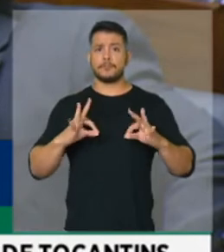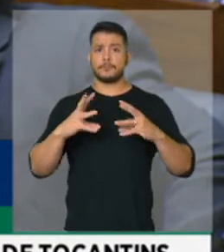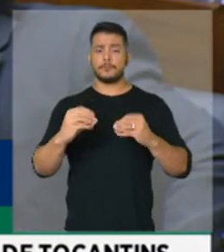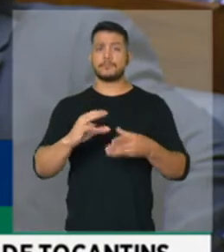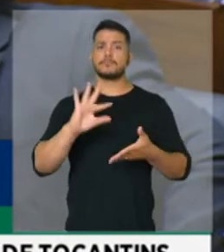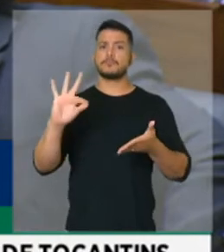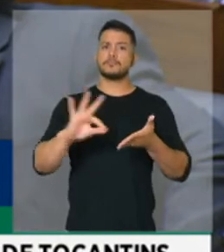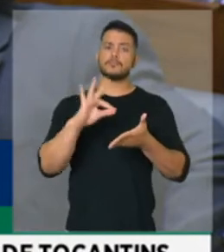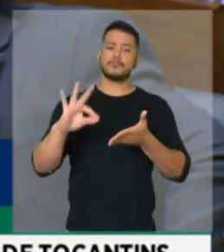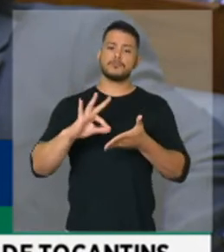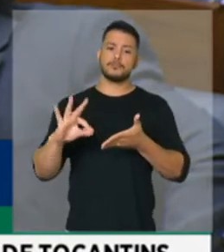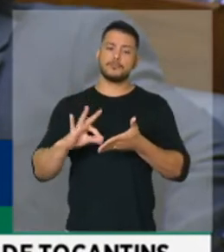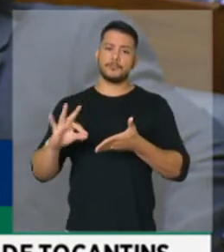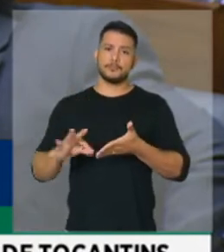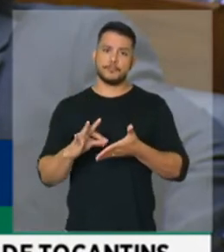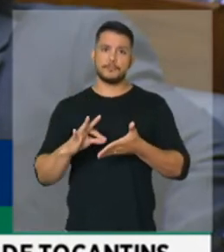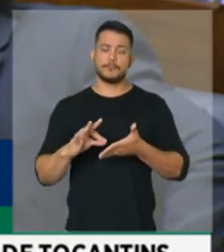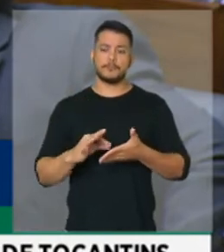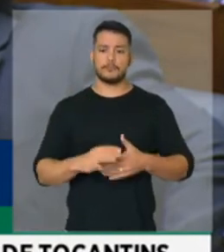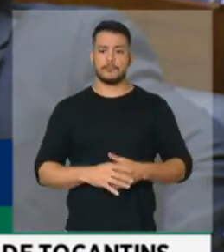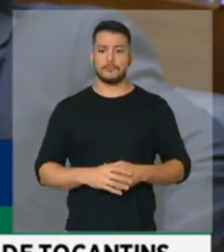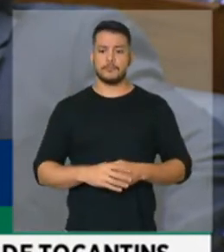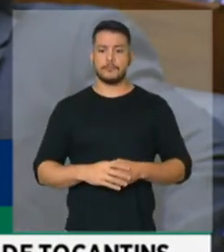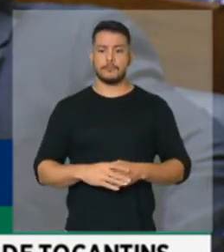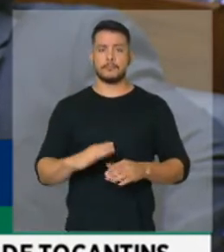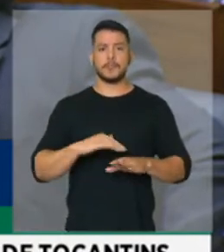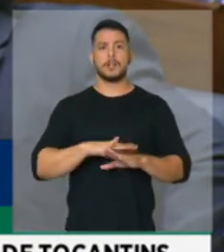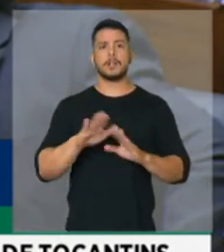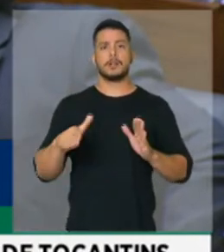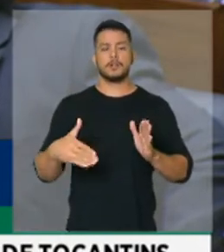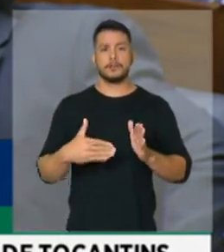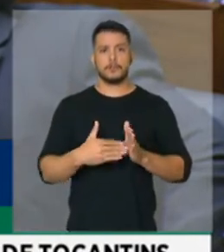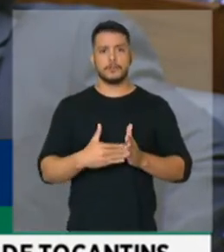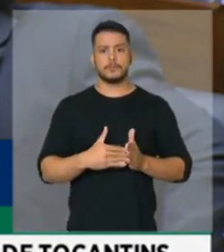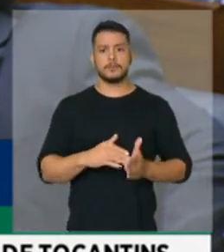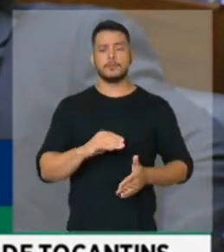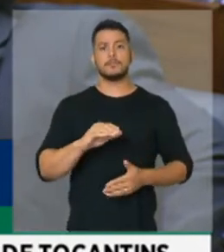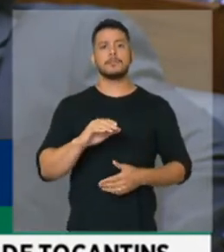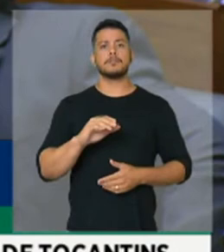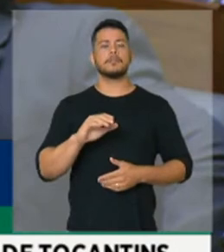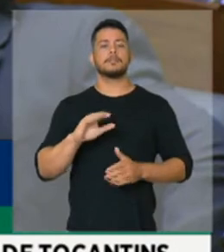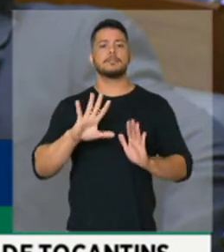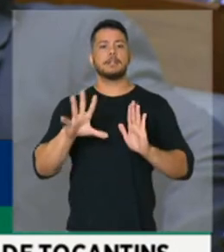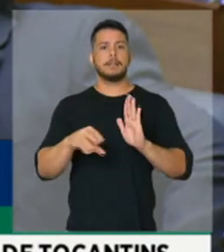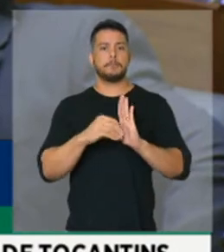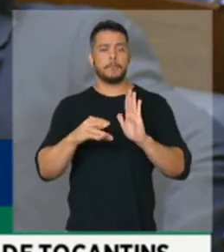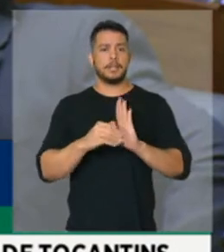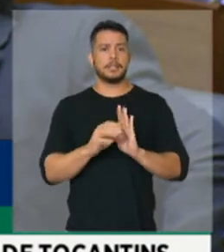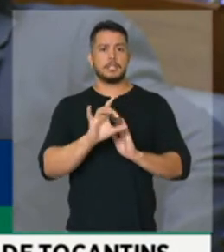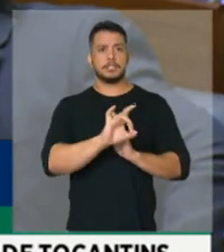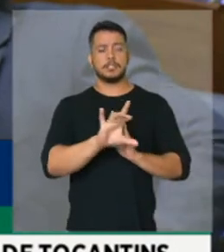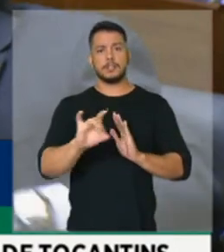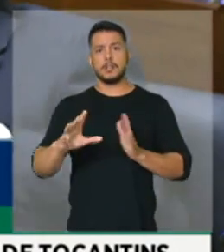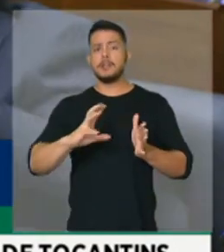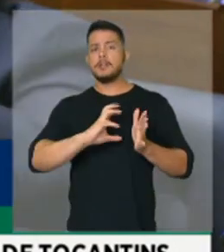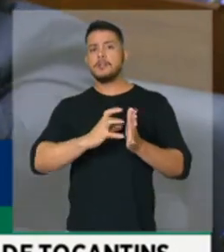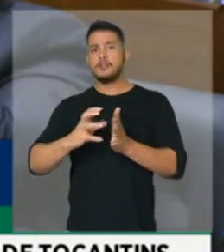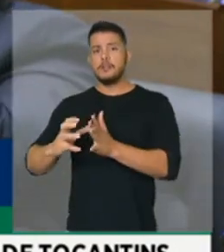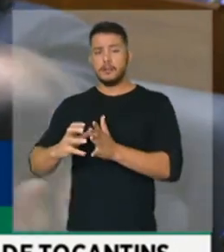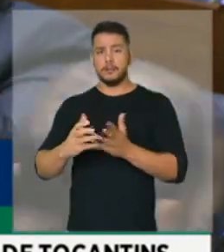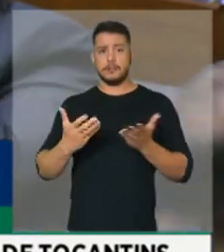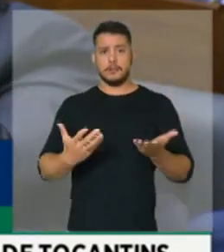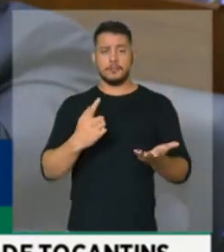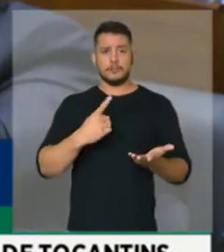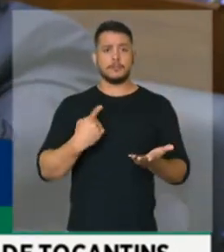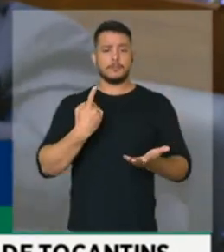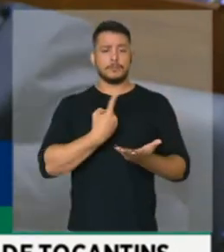os deputados assinem todas as emendas, as 3 emendas de cada bancada, para que nós possamos cumprir o prazo